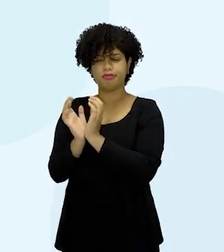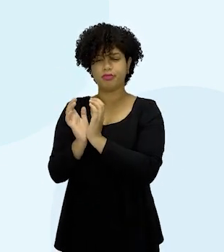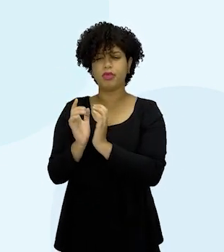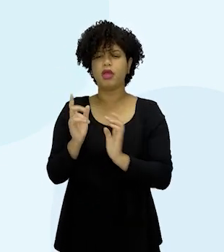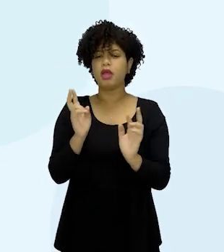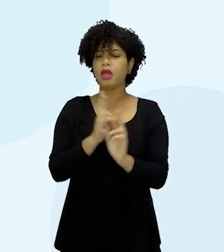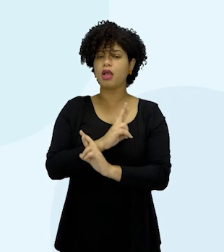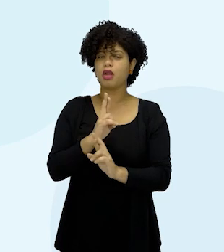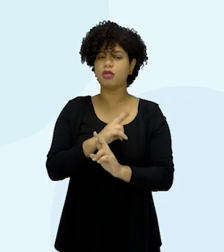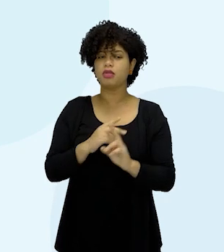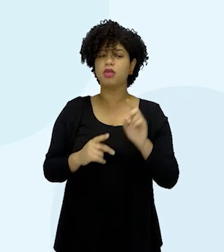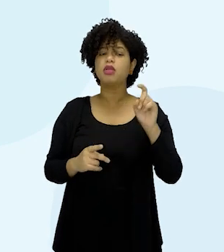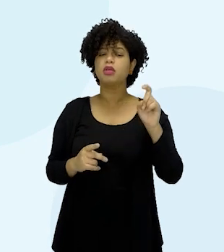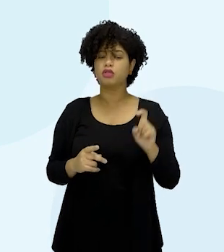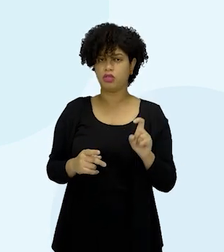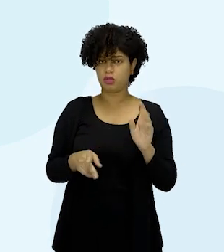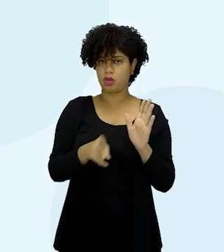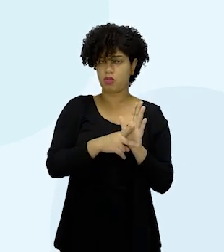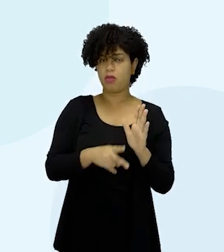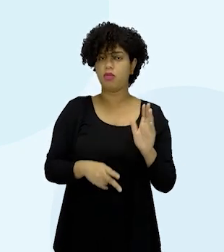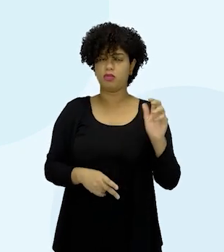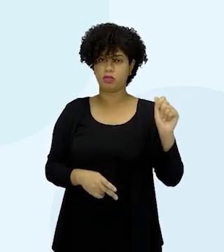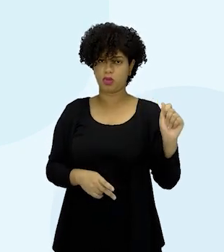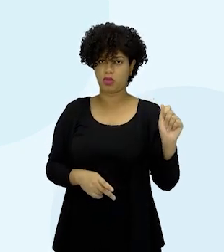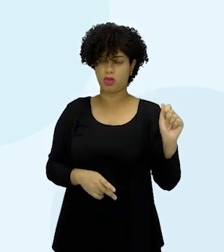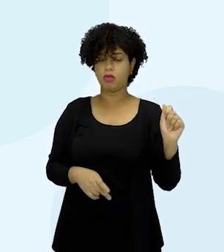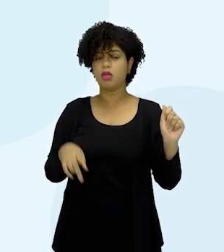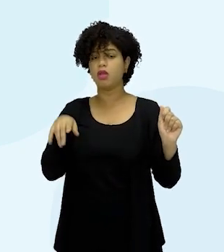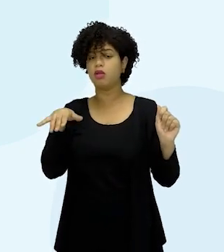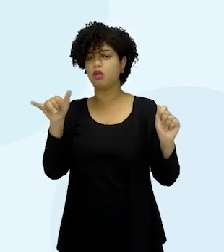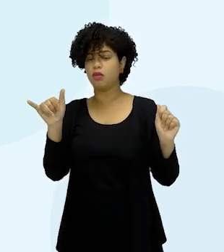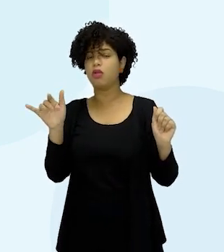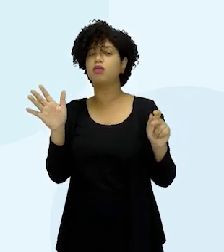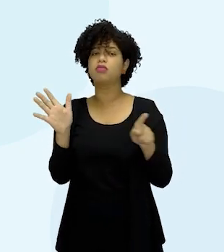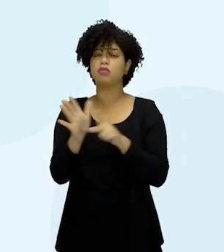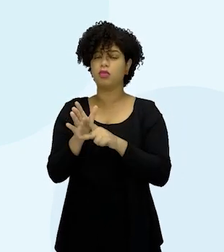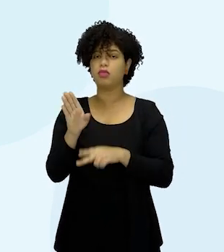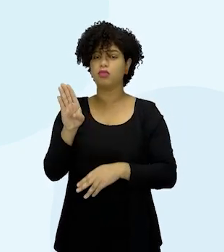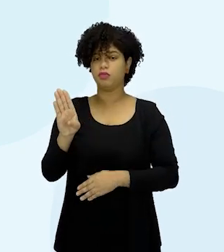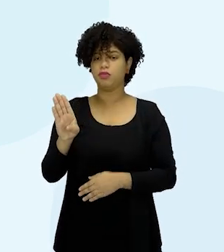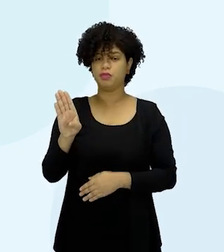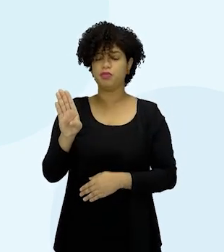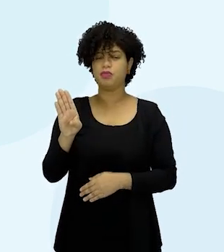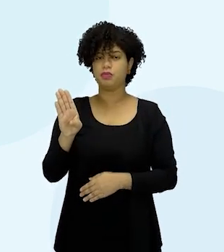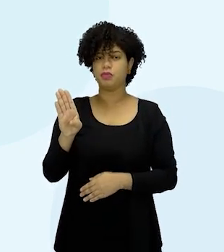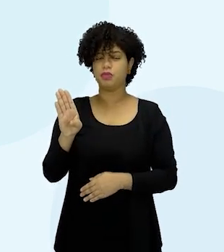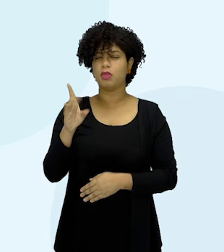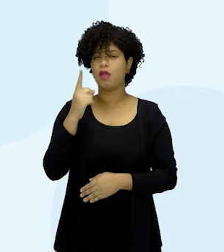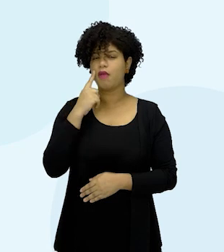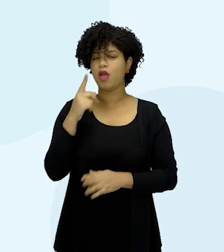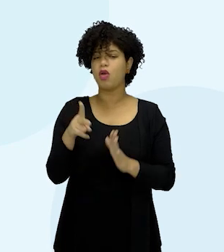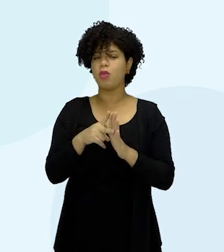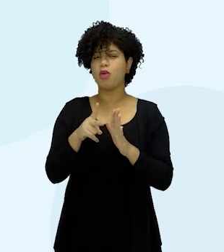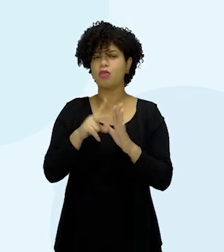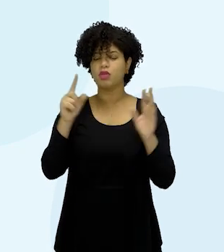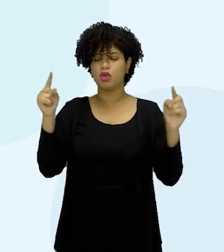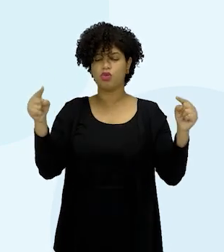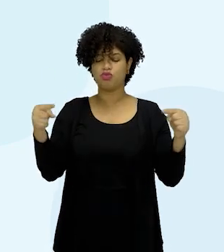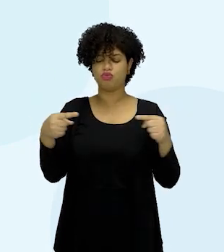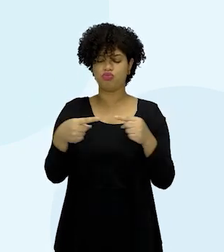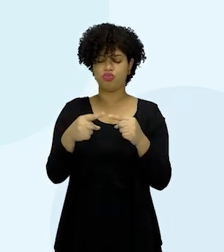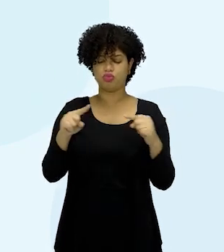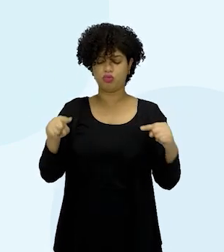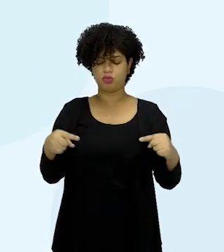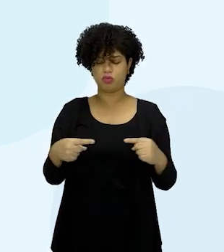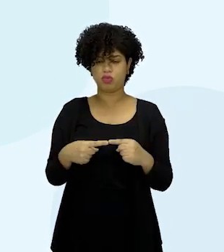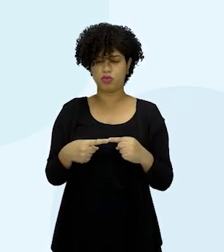os elementos X do conjunto A com os elementos Y do conjunto B, por meio de uma lei de